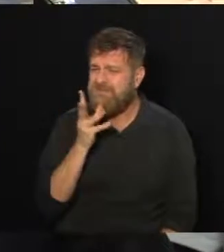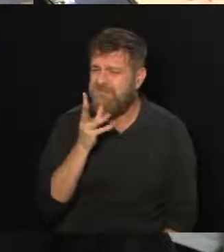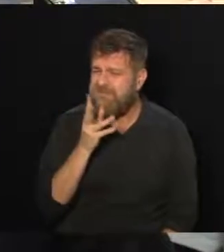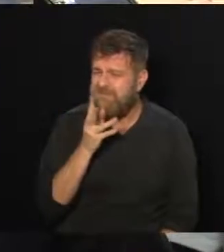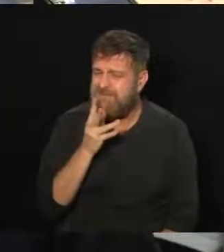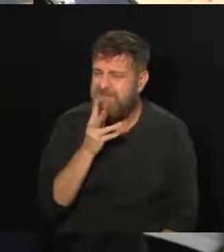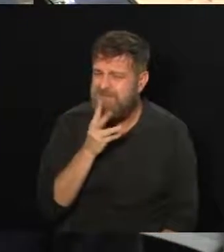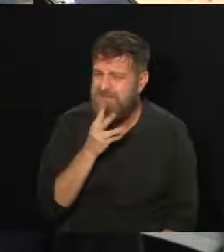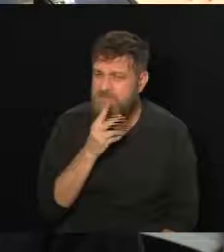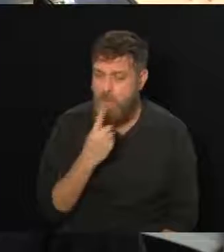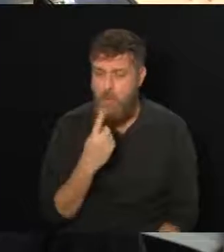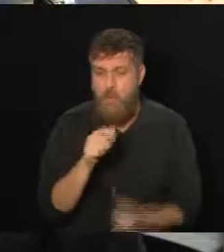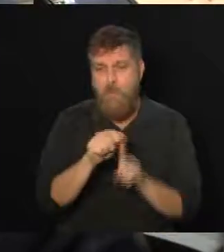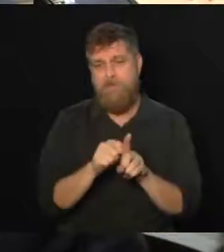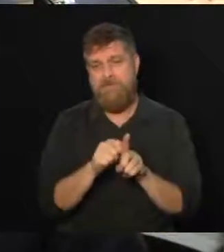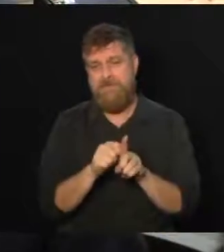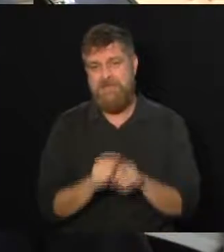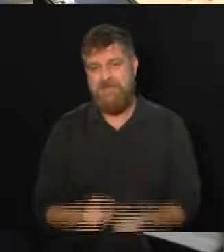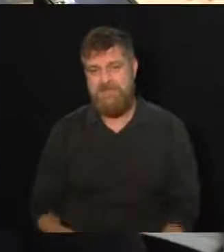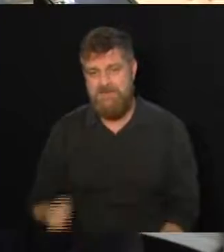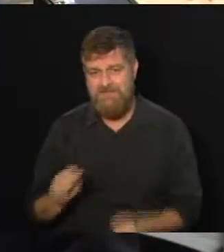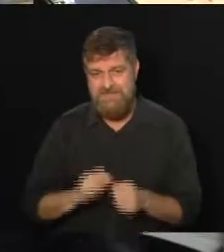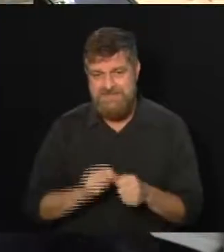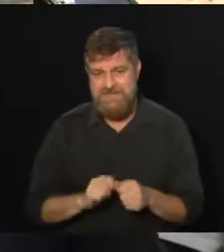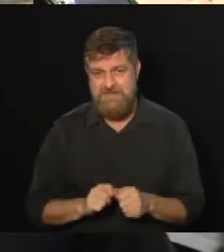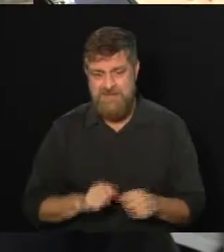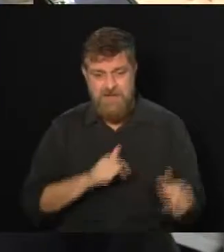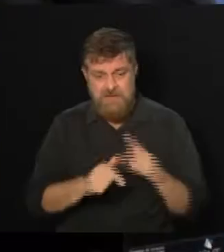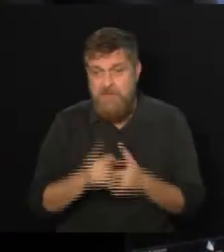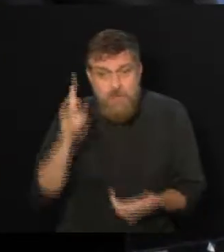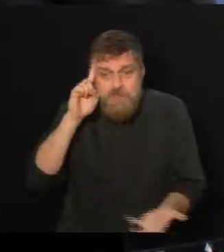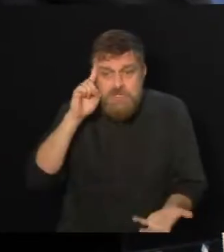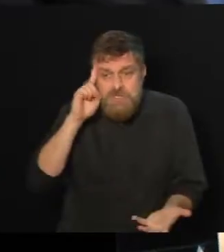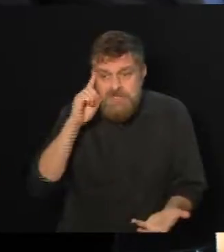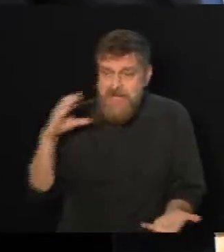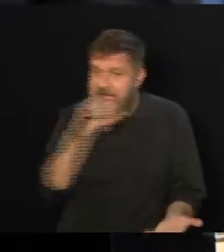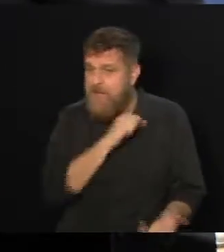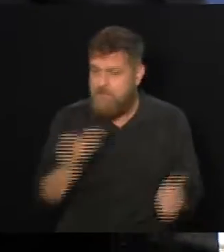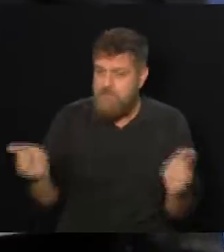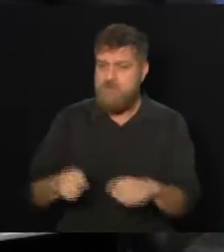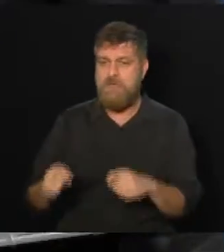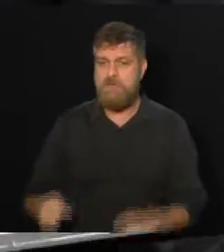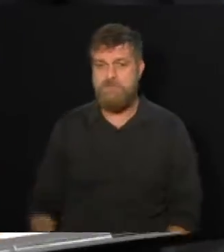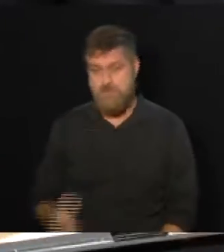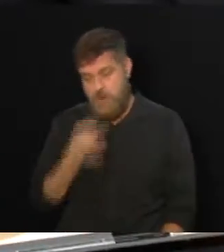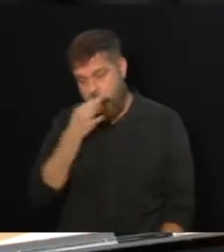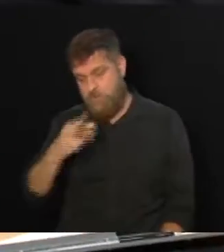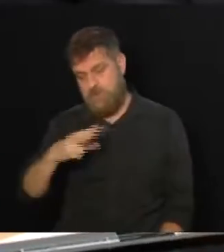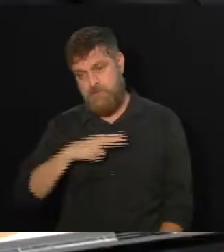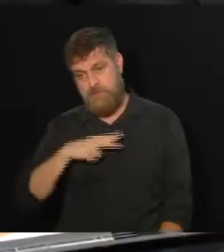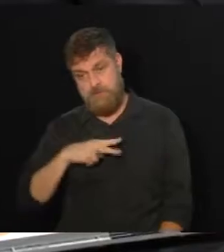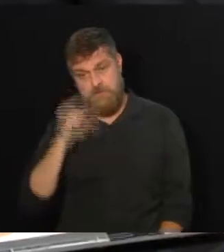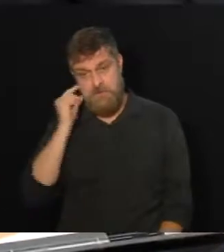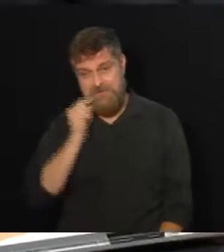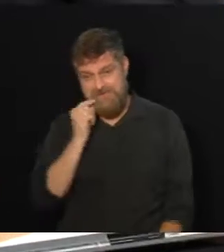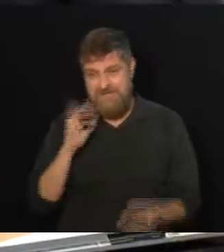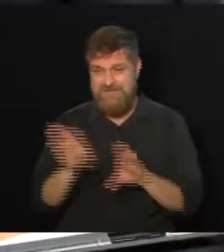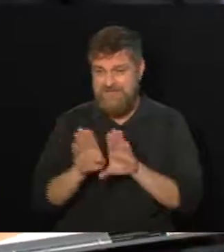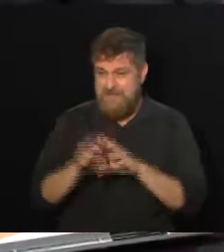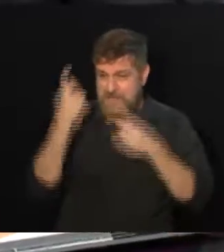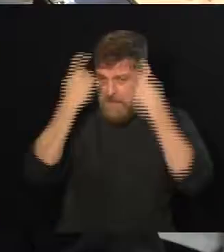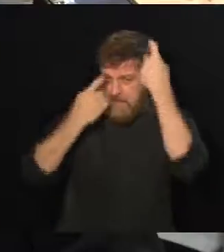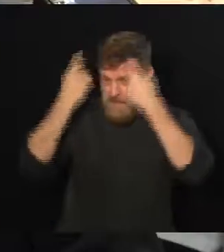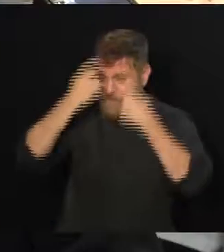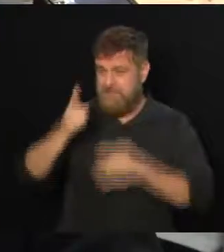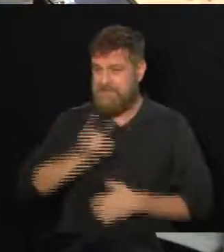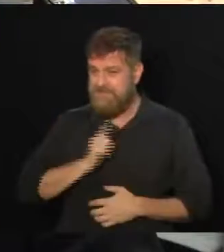aproximadamente um mês para realizar um trabalho que seria feito em um dia. Ainda de acordo com o parlamentar, existe também uma